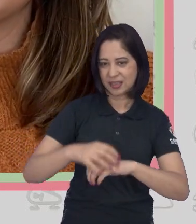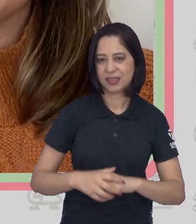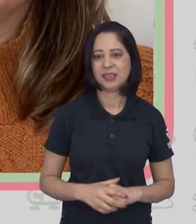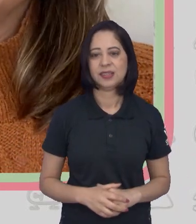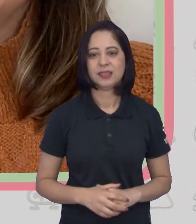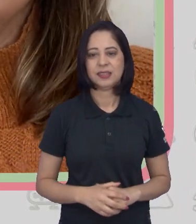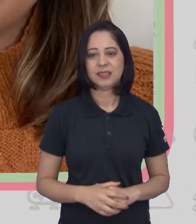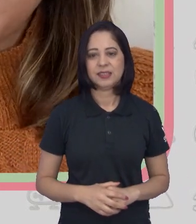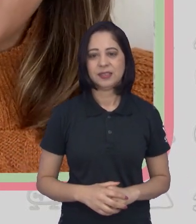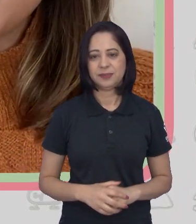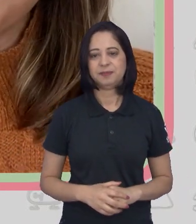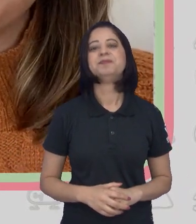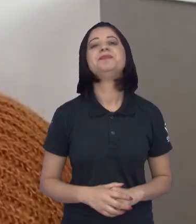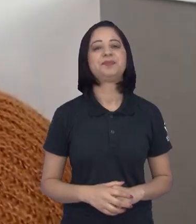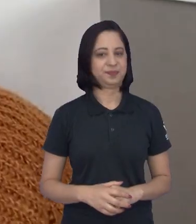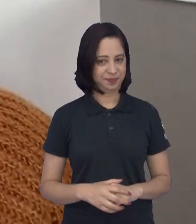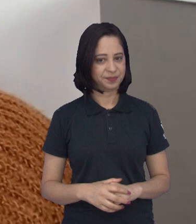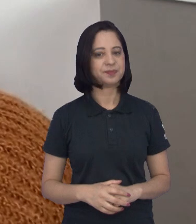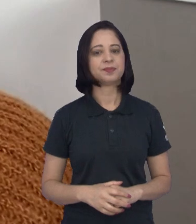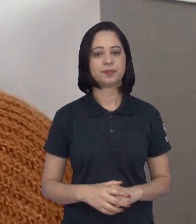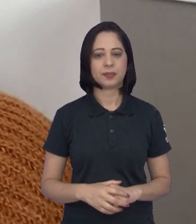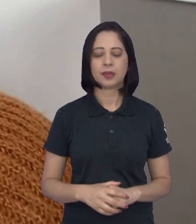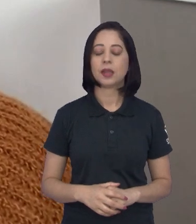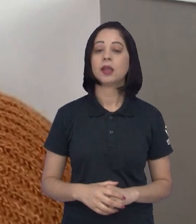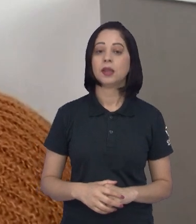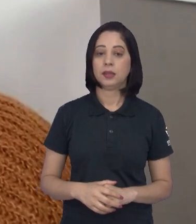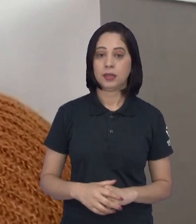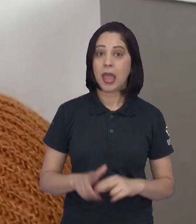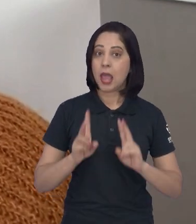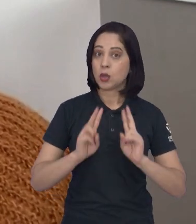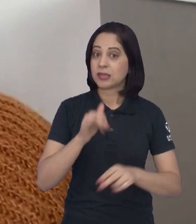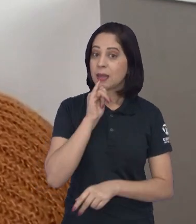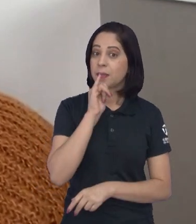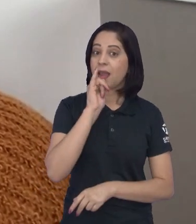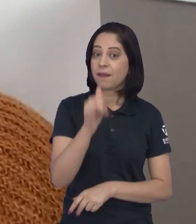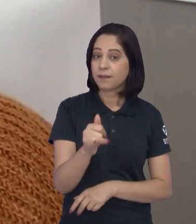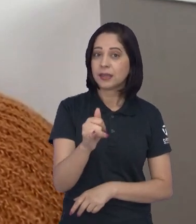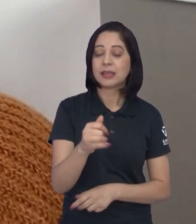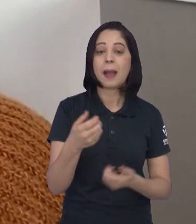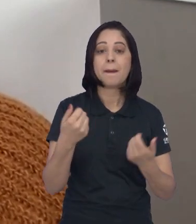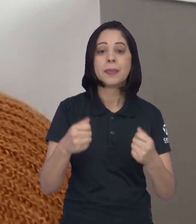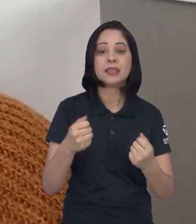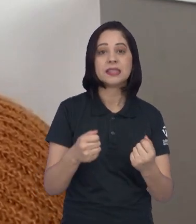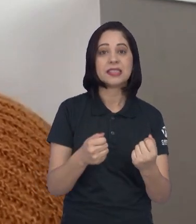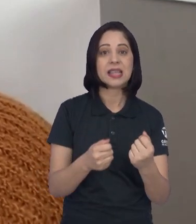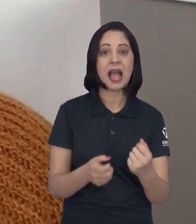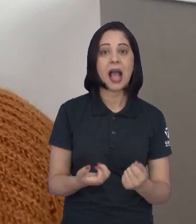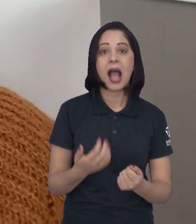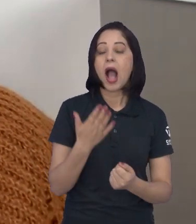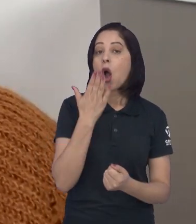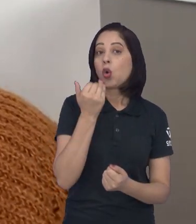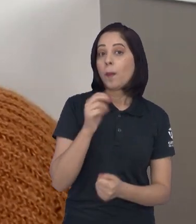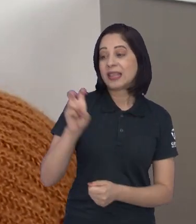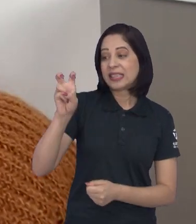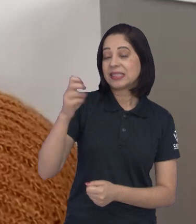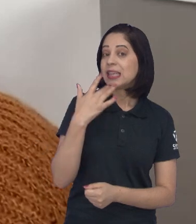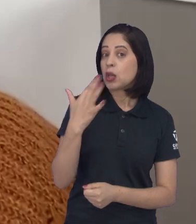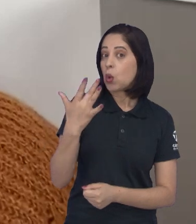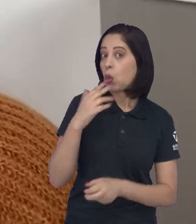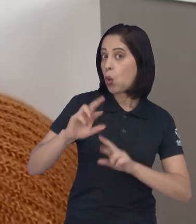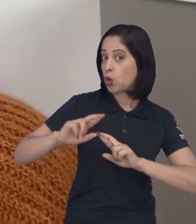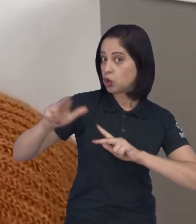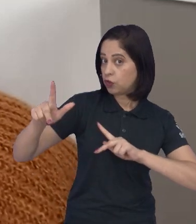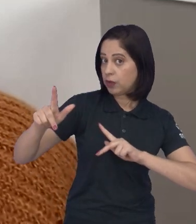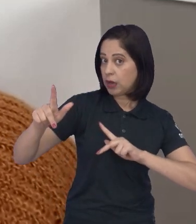favor isso mesmo Gi eu costumo falar com os pacientes para ter pelo menos cinco cores diferentes no prato tanto do